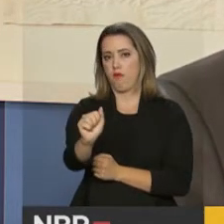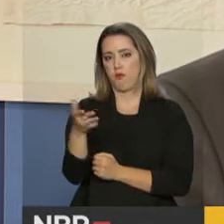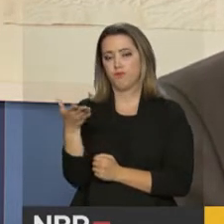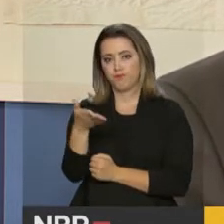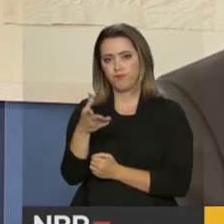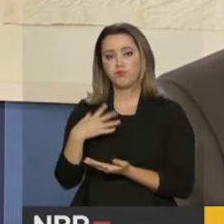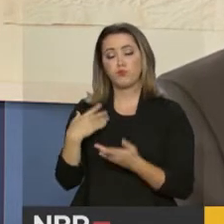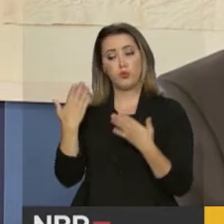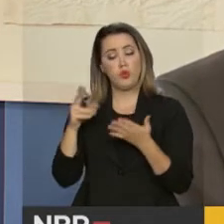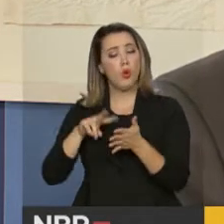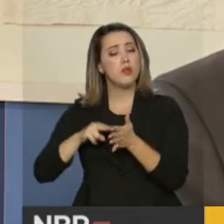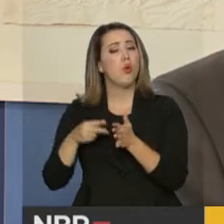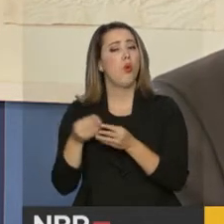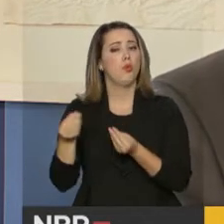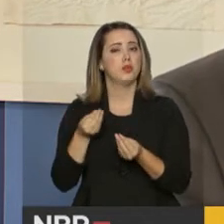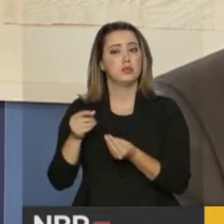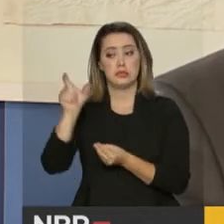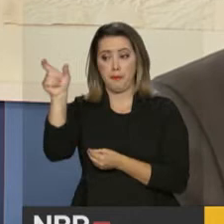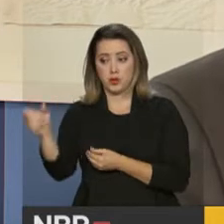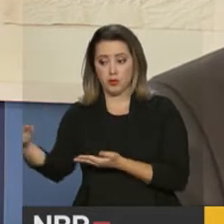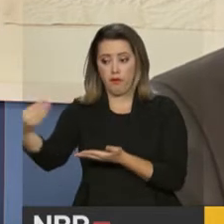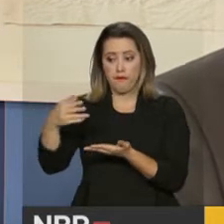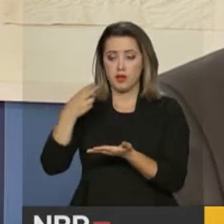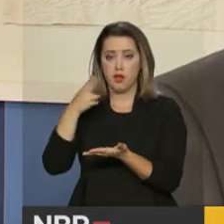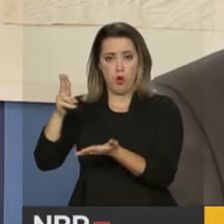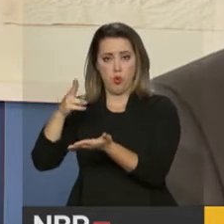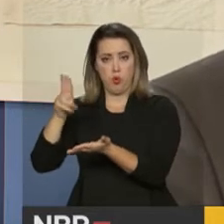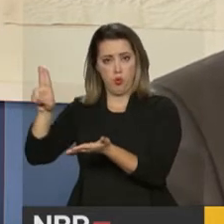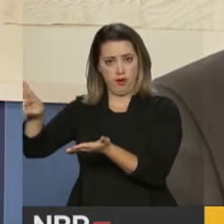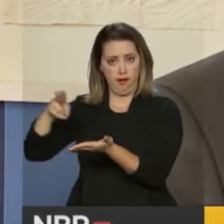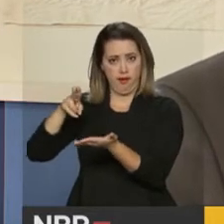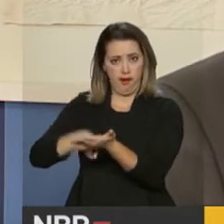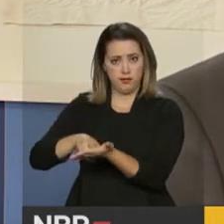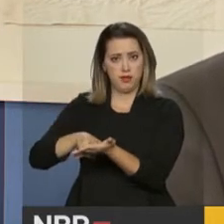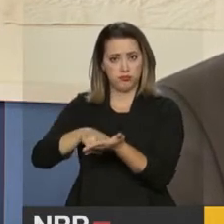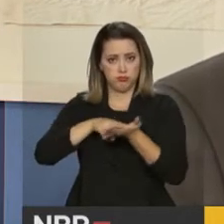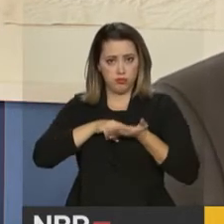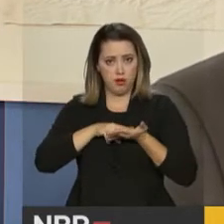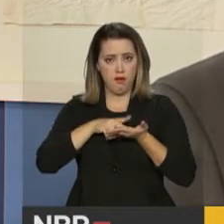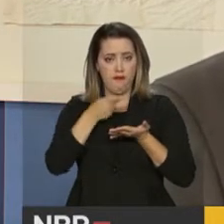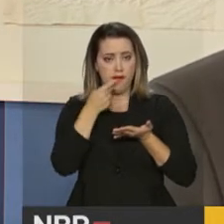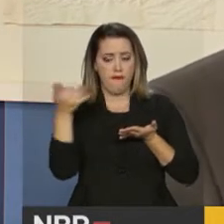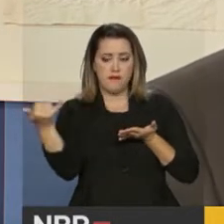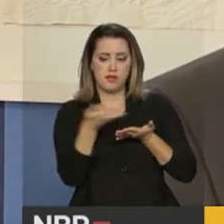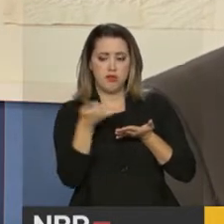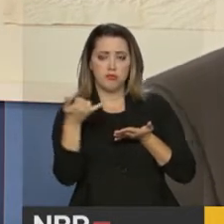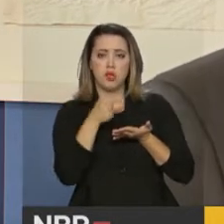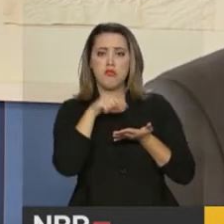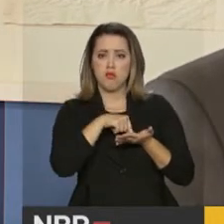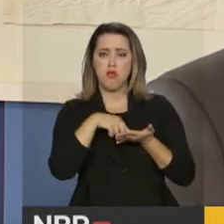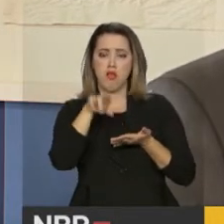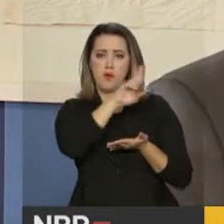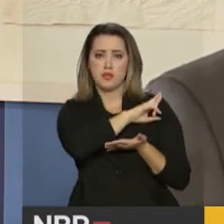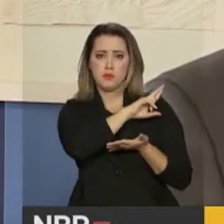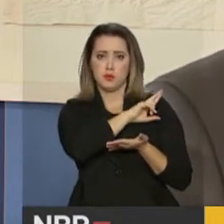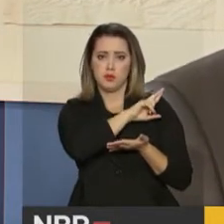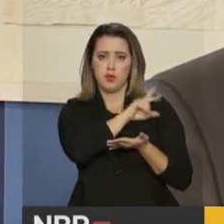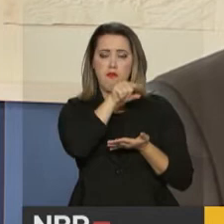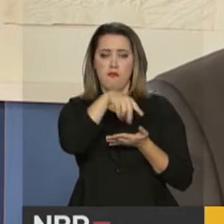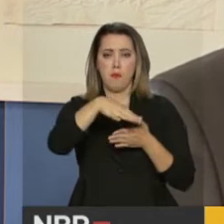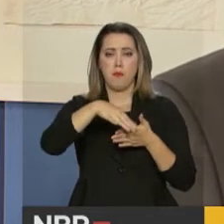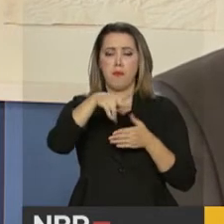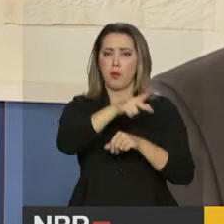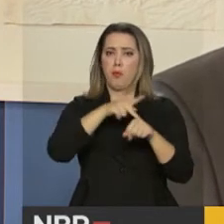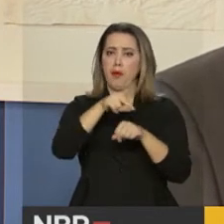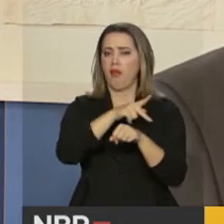as missões entregavam cartas credenciais informando que eram os representantes oficiais dos governos estrangeiros e nós